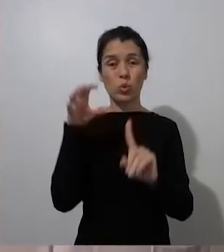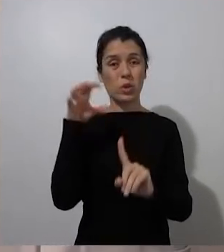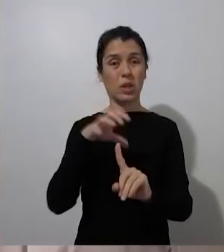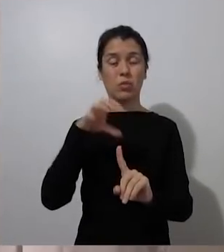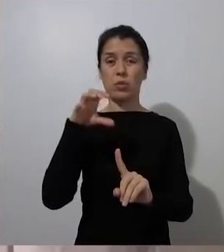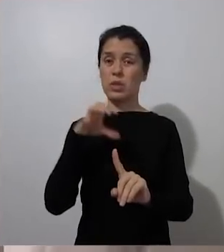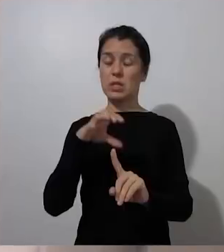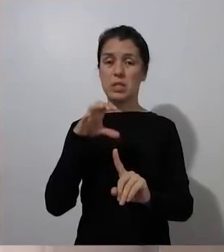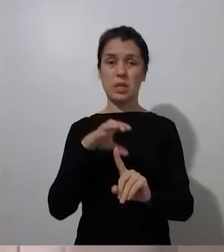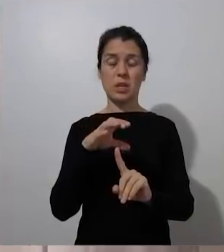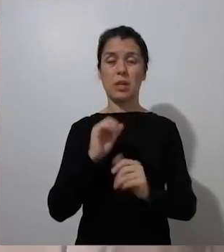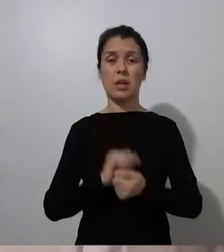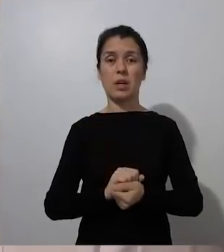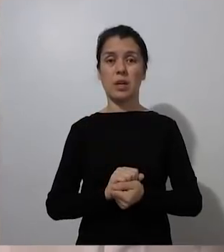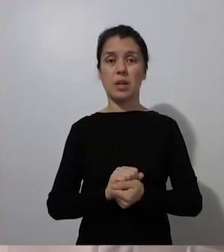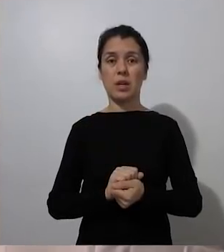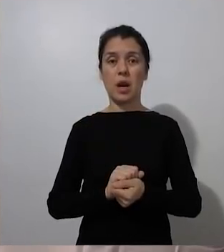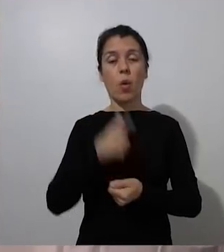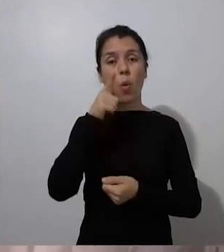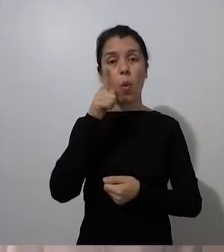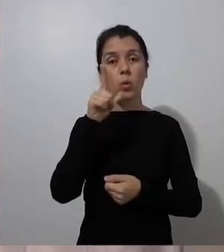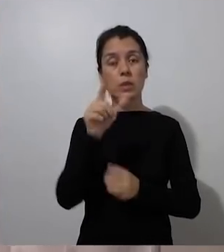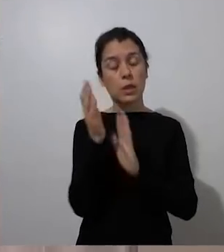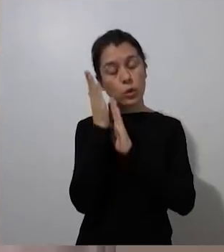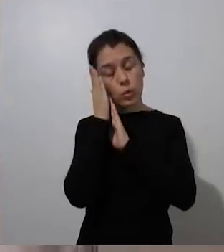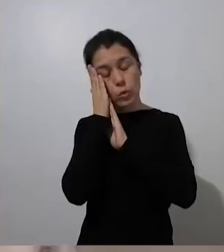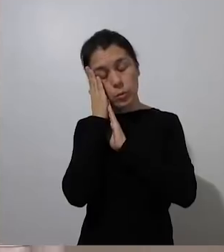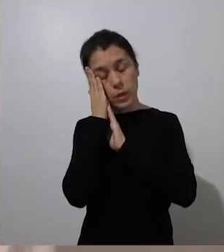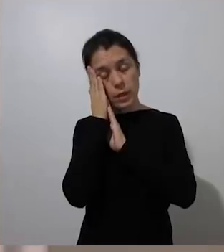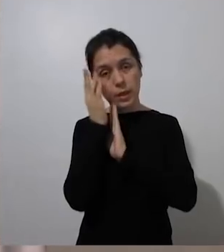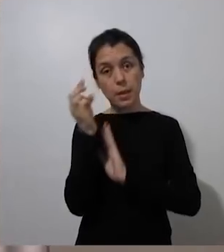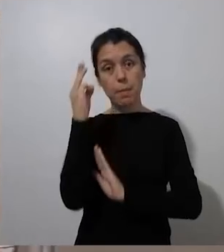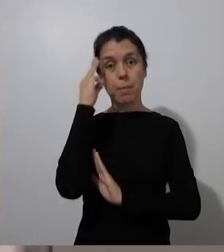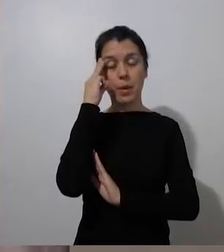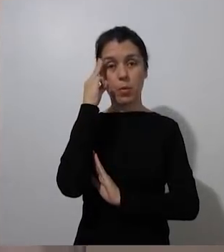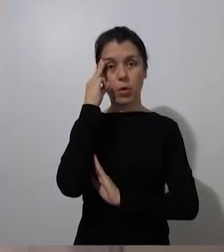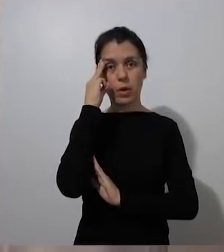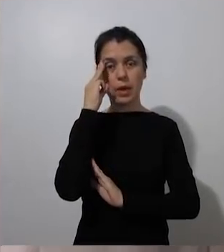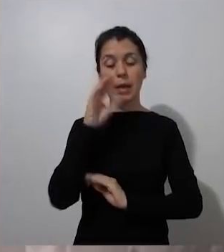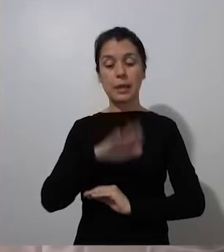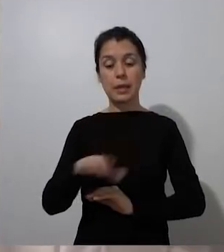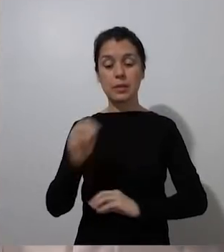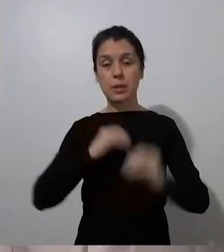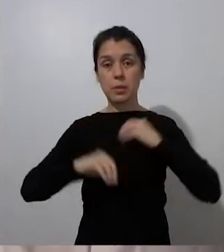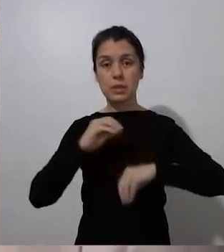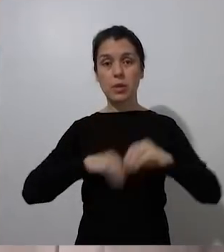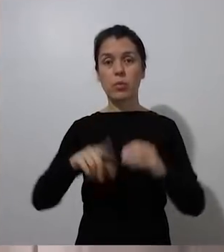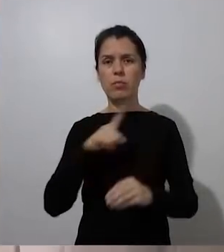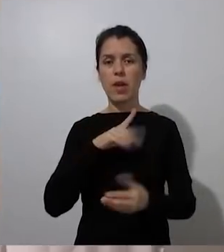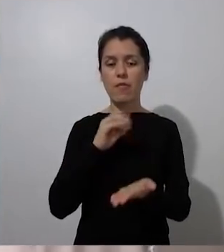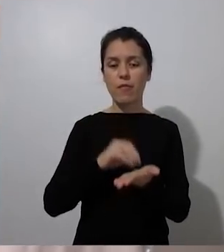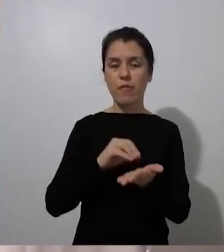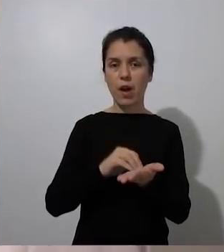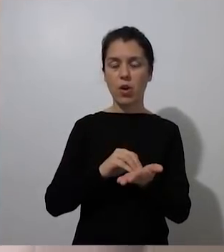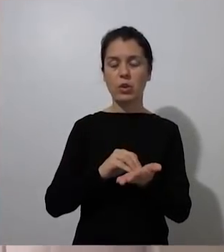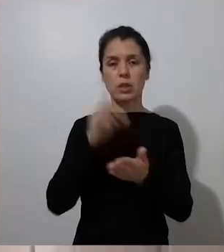vai prejudicar significativamente a chegar ao sono REM e a consolidação da memória. Então, crianças com depressão e que têm insônia,